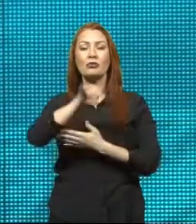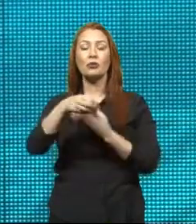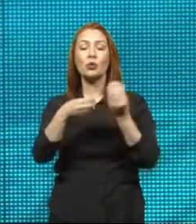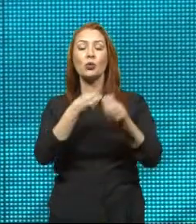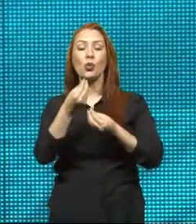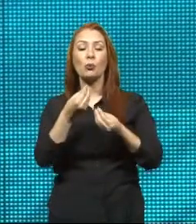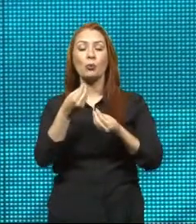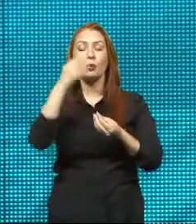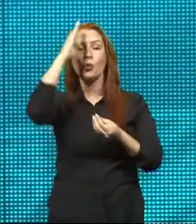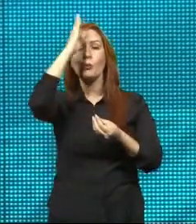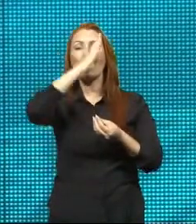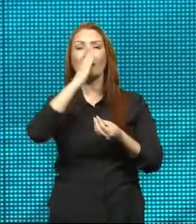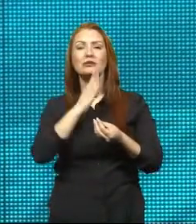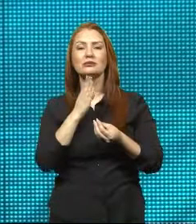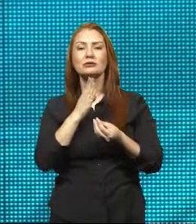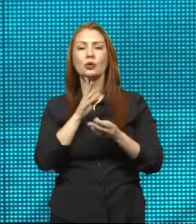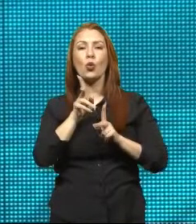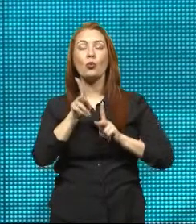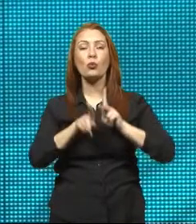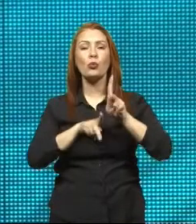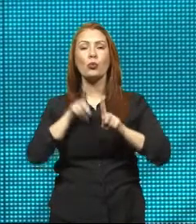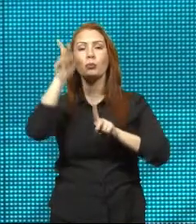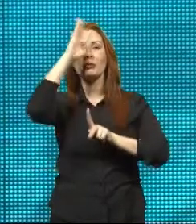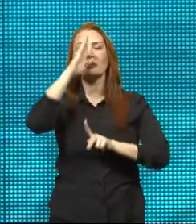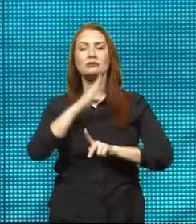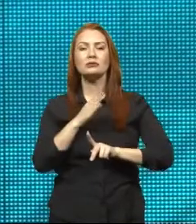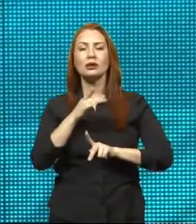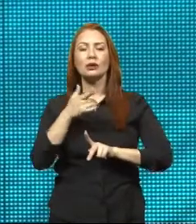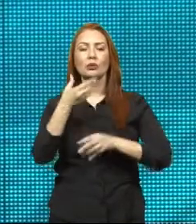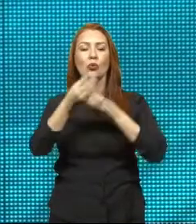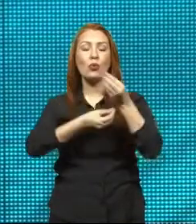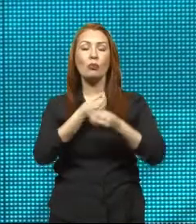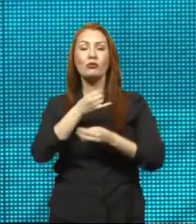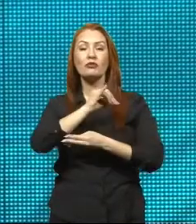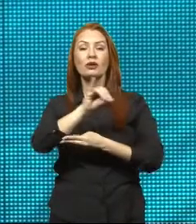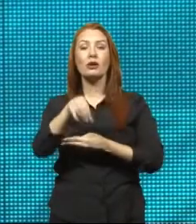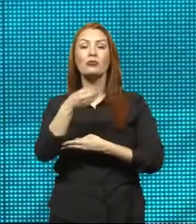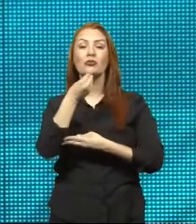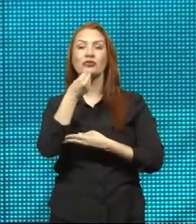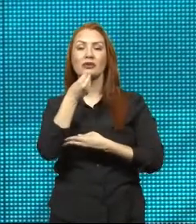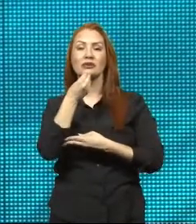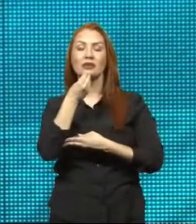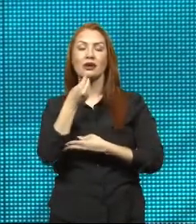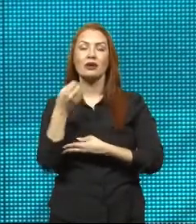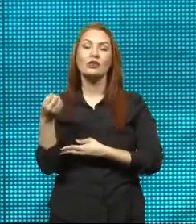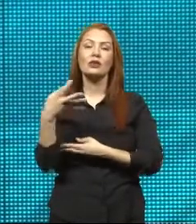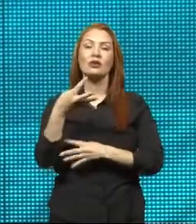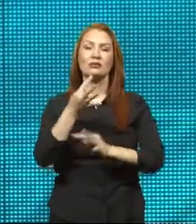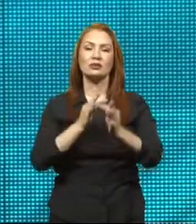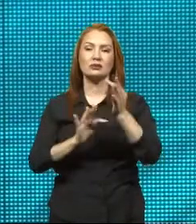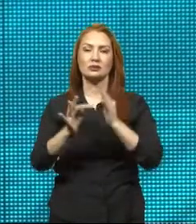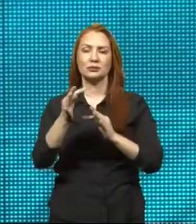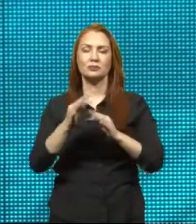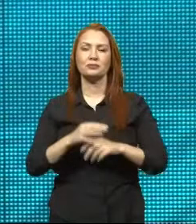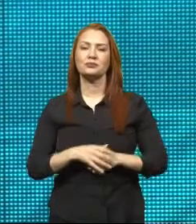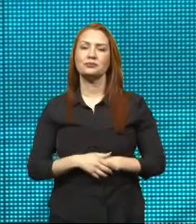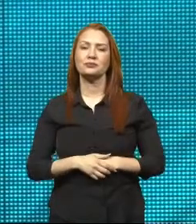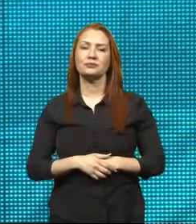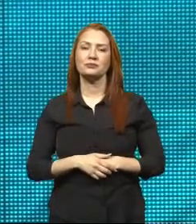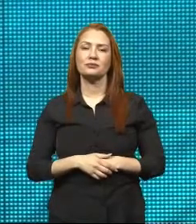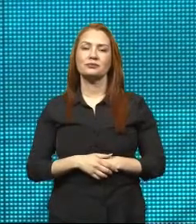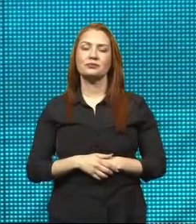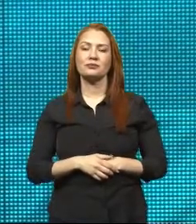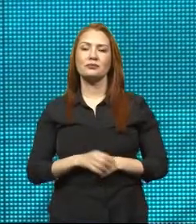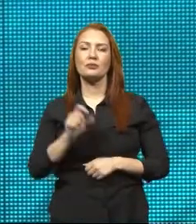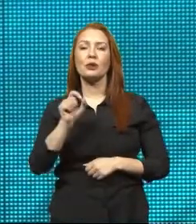vai poder aproveitar essa nova tecnologia, a riqueza que traz essa nova tecnologia. Qual é a